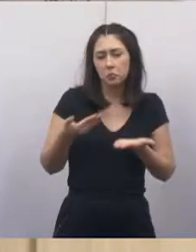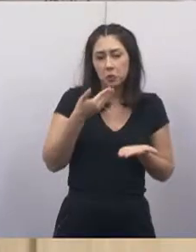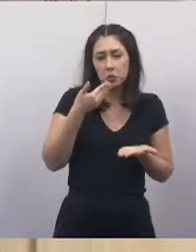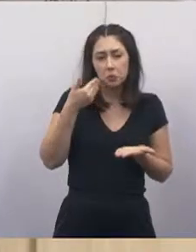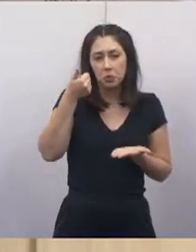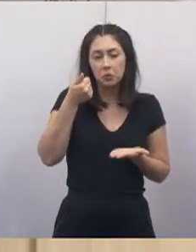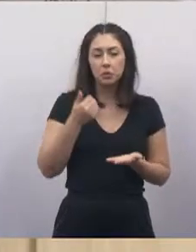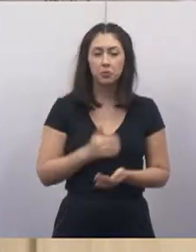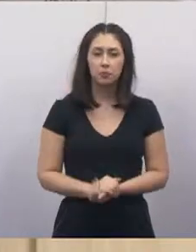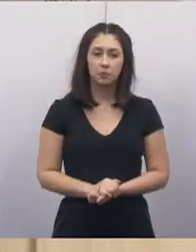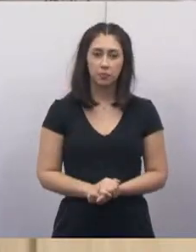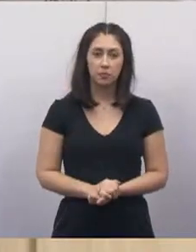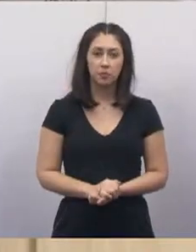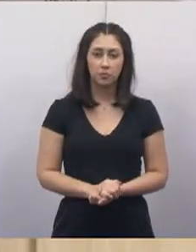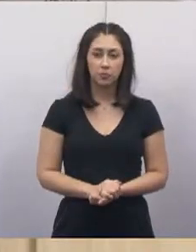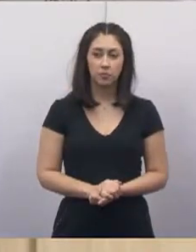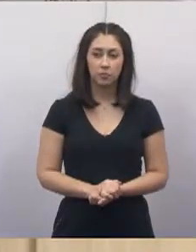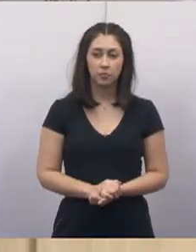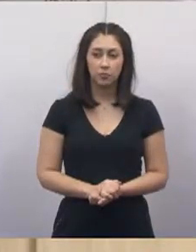população naquele local,